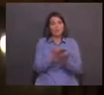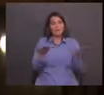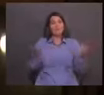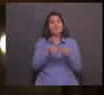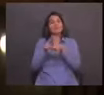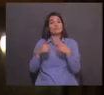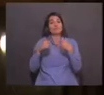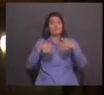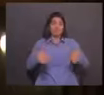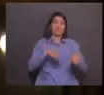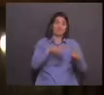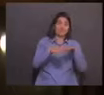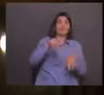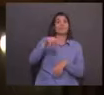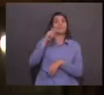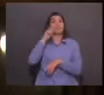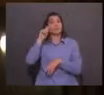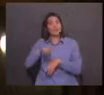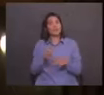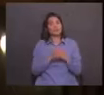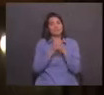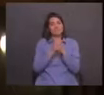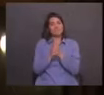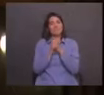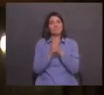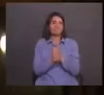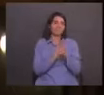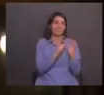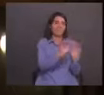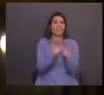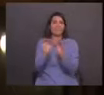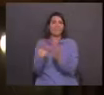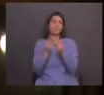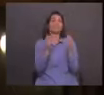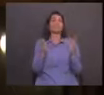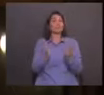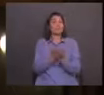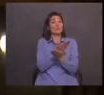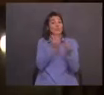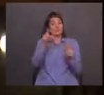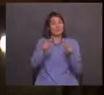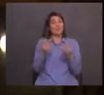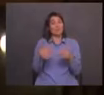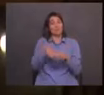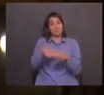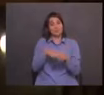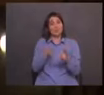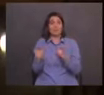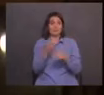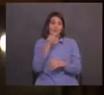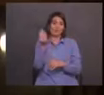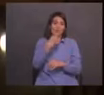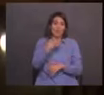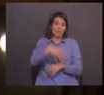italiana e ucraniana, oremos por quantos estão envolvidos na preparação da Jornada Mundial da